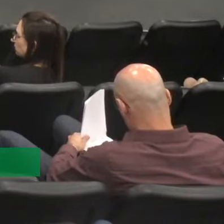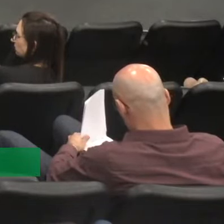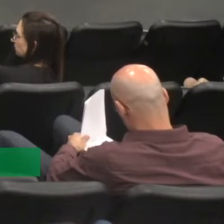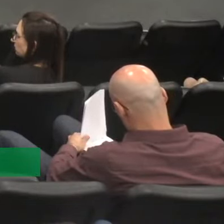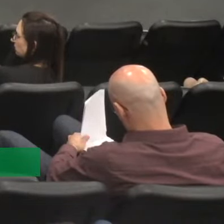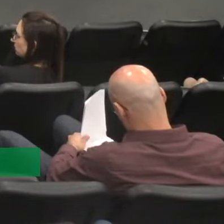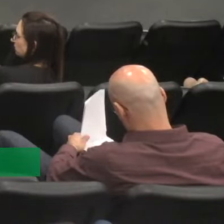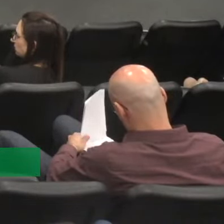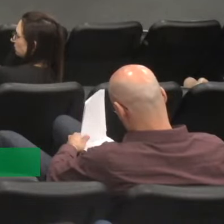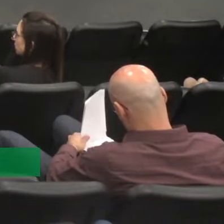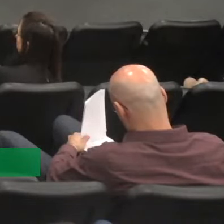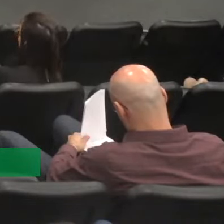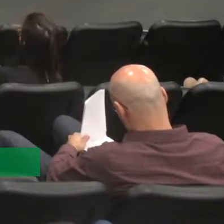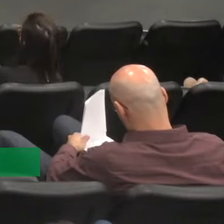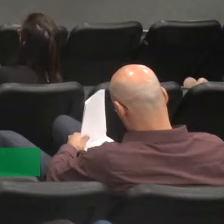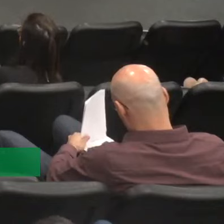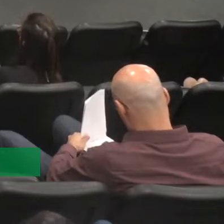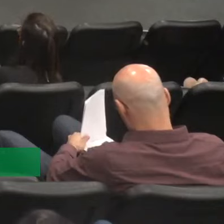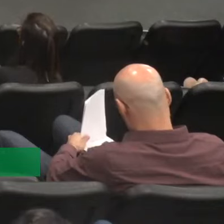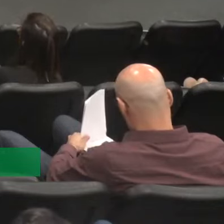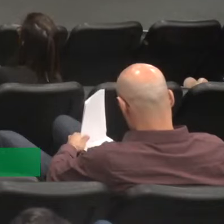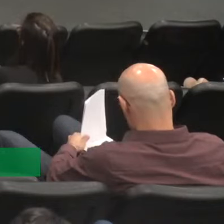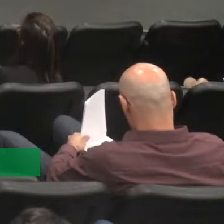Aqui você pode falar.